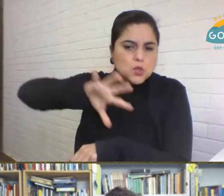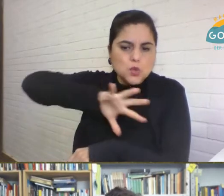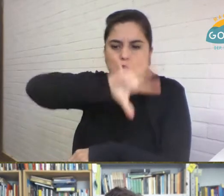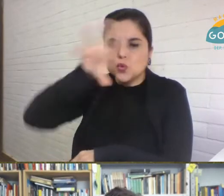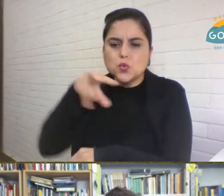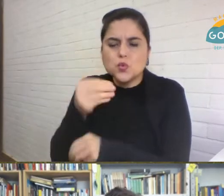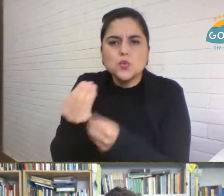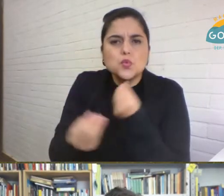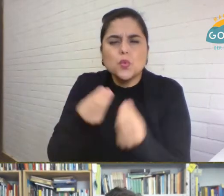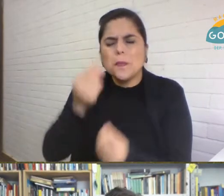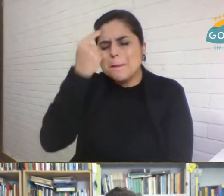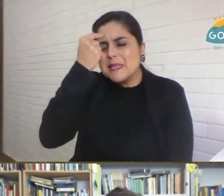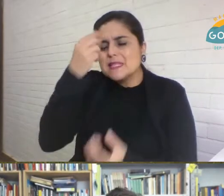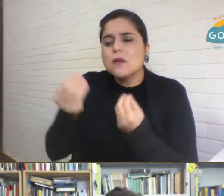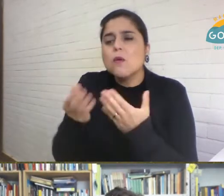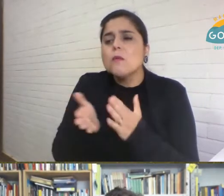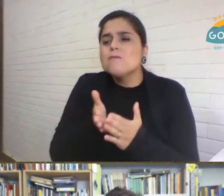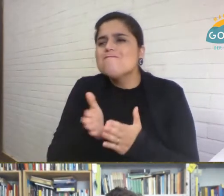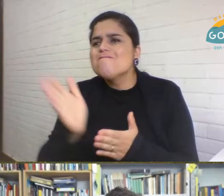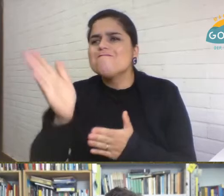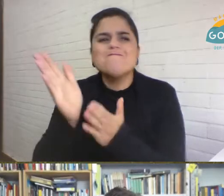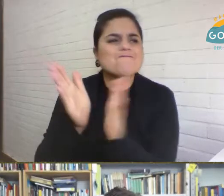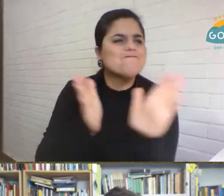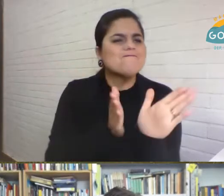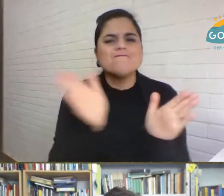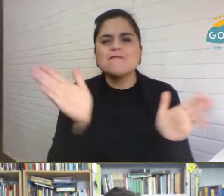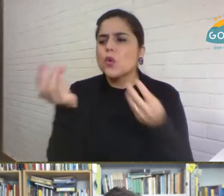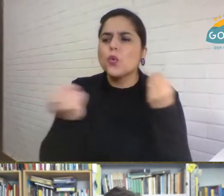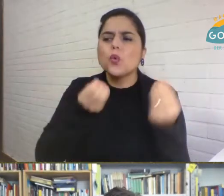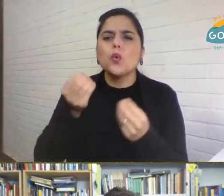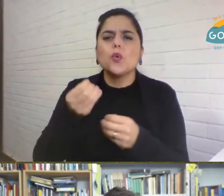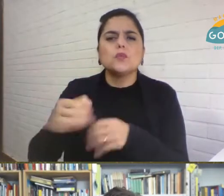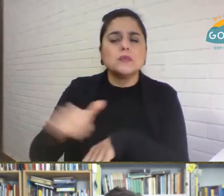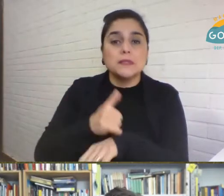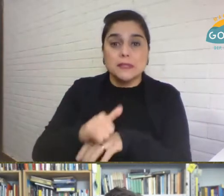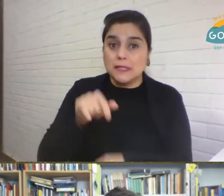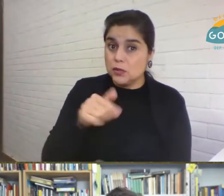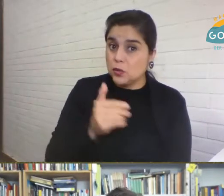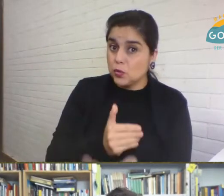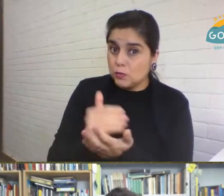onde deveríamos seguir. Isso aconteceu em 98